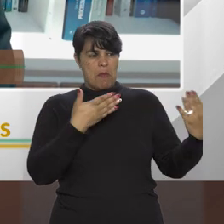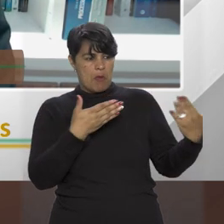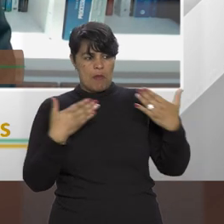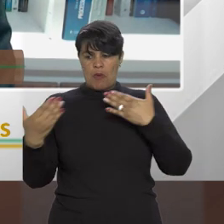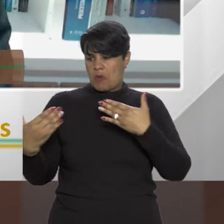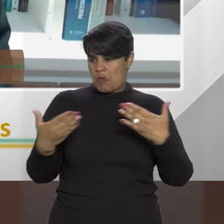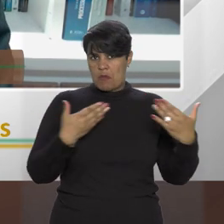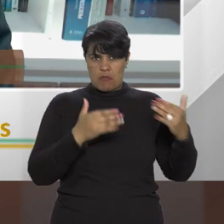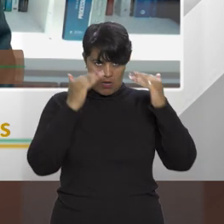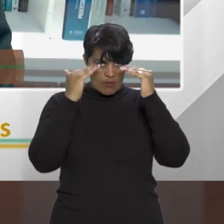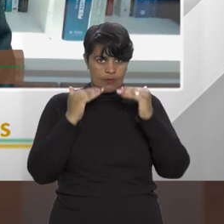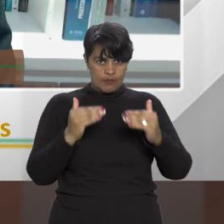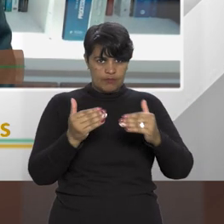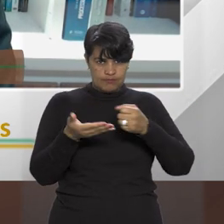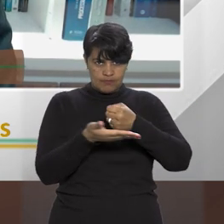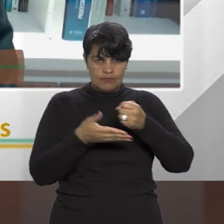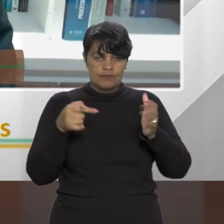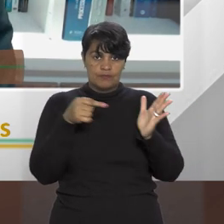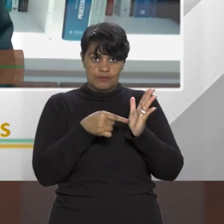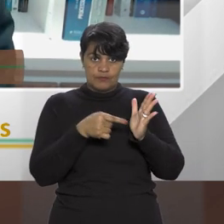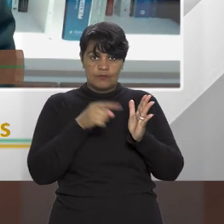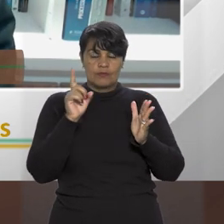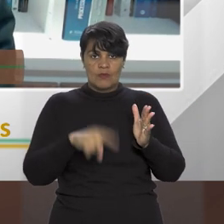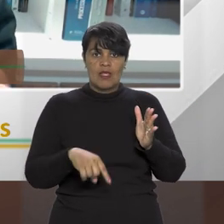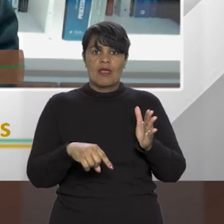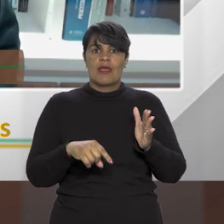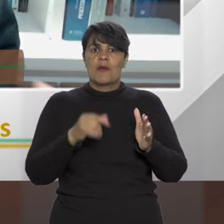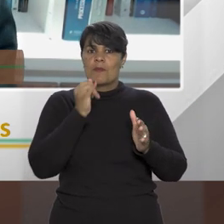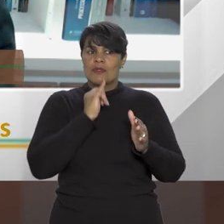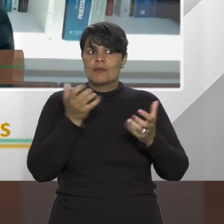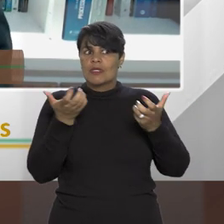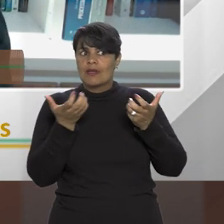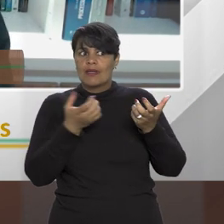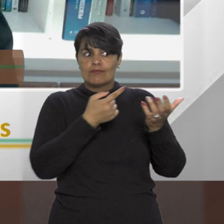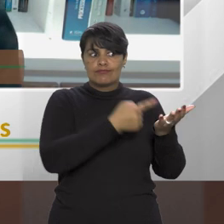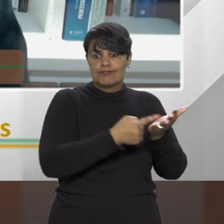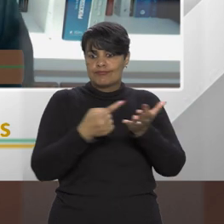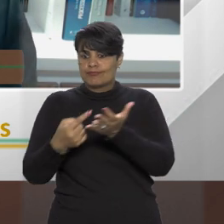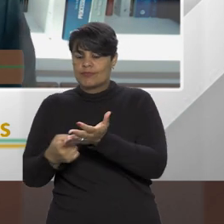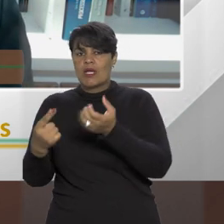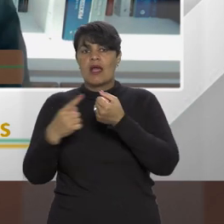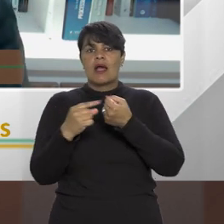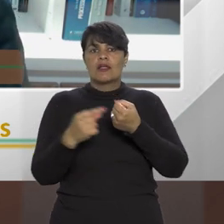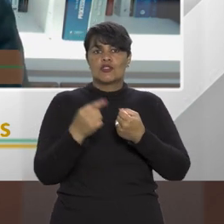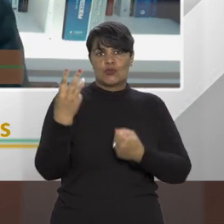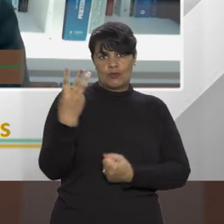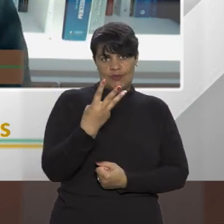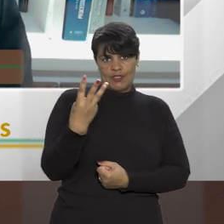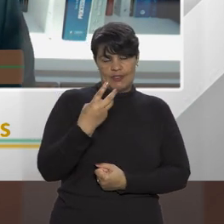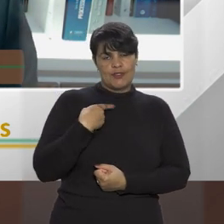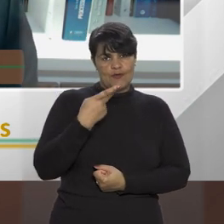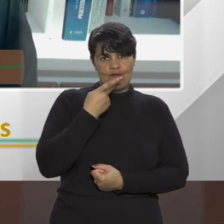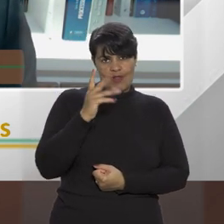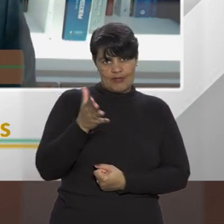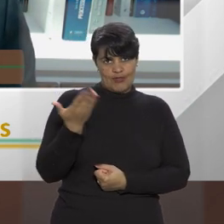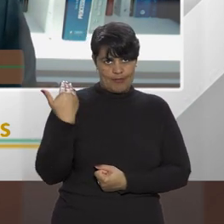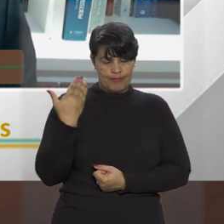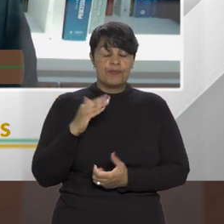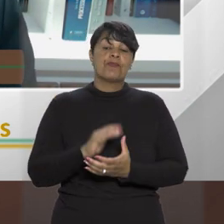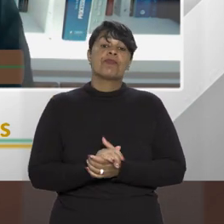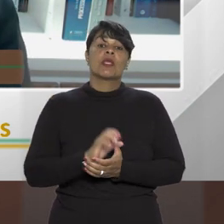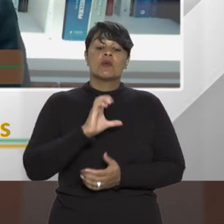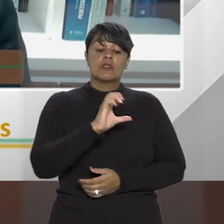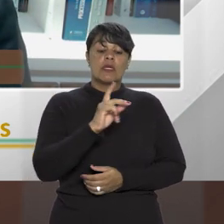autocomposição, no artigo 3º, que eu mencionei há pouco, o CPC ele inverte um pouco a ideia de procedimento que a gente tinha lá no CPC de